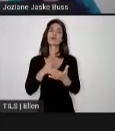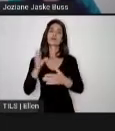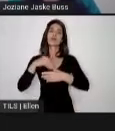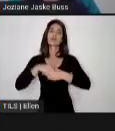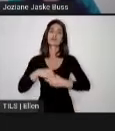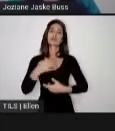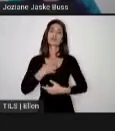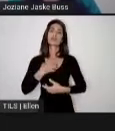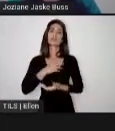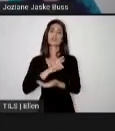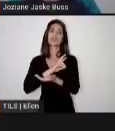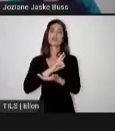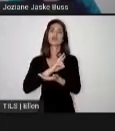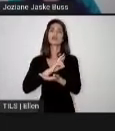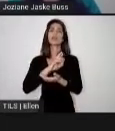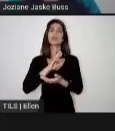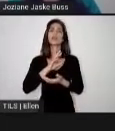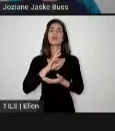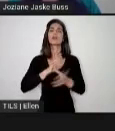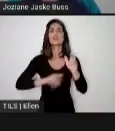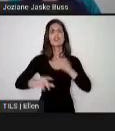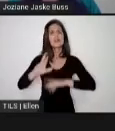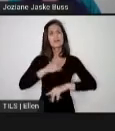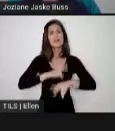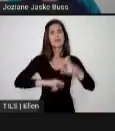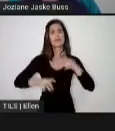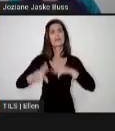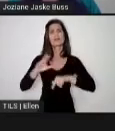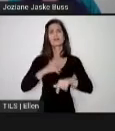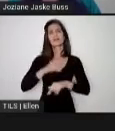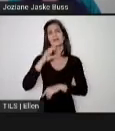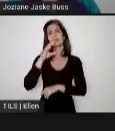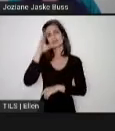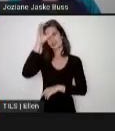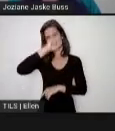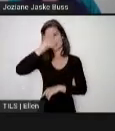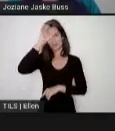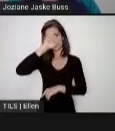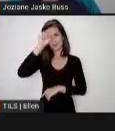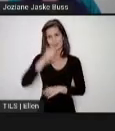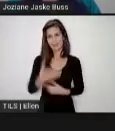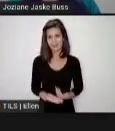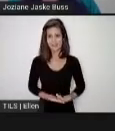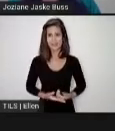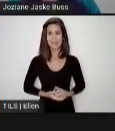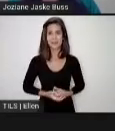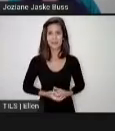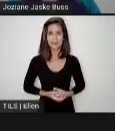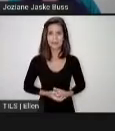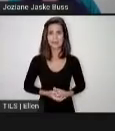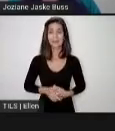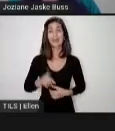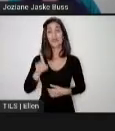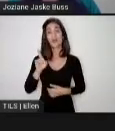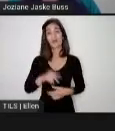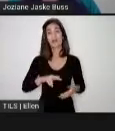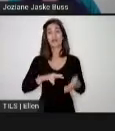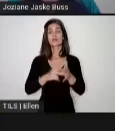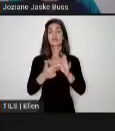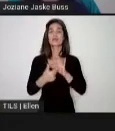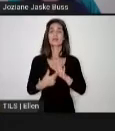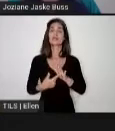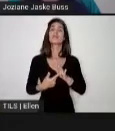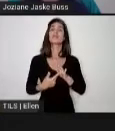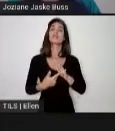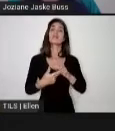da nossa formação inicial e da nossa formação continuada, certo?